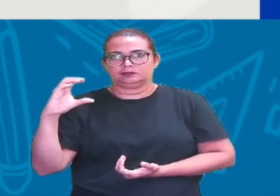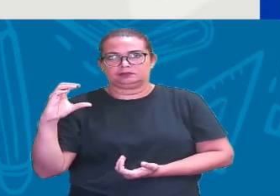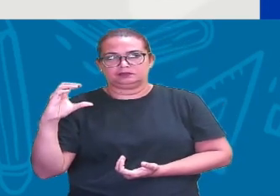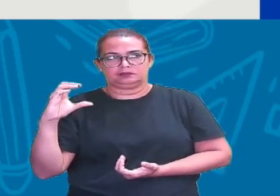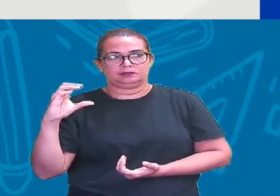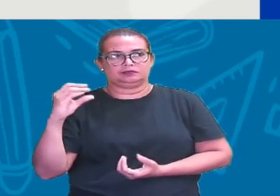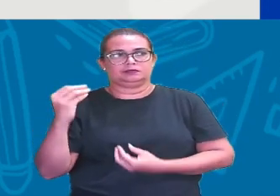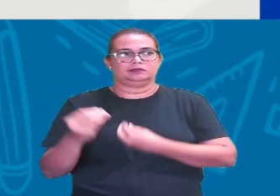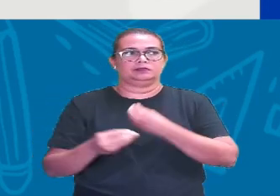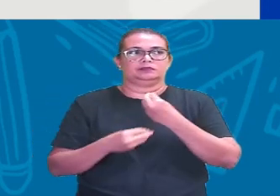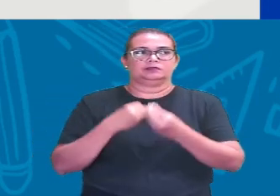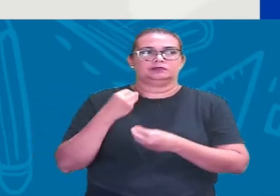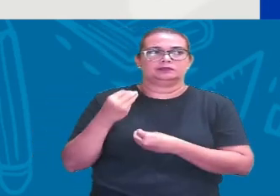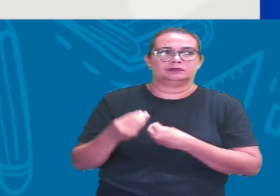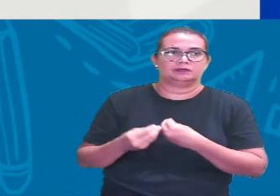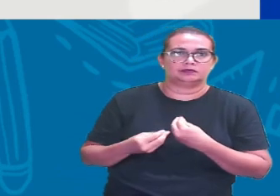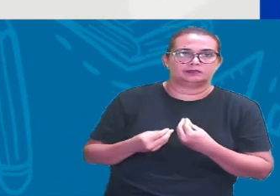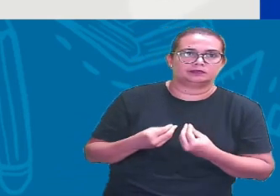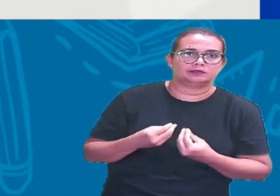é usando a